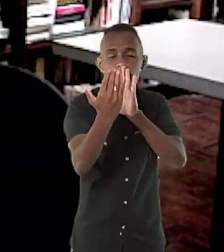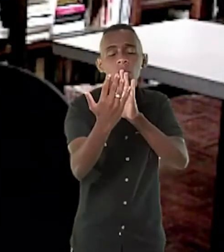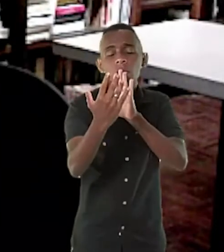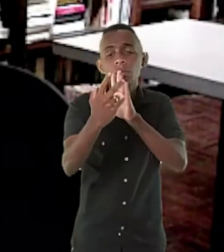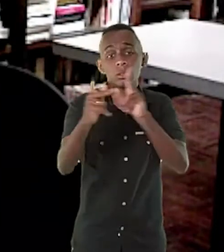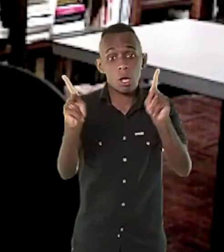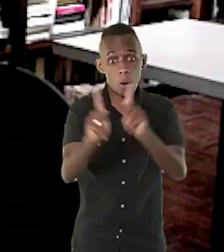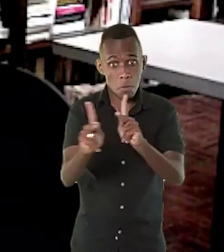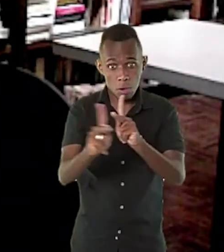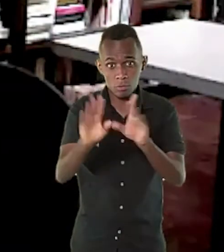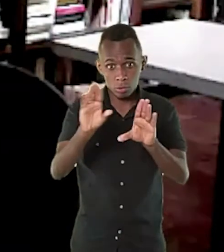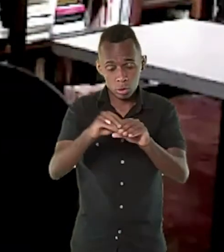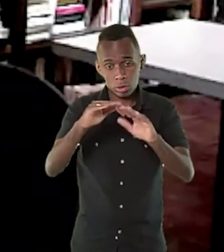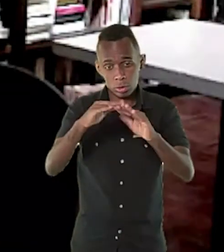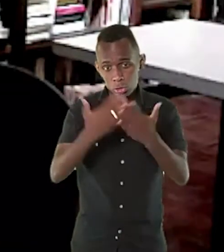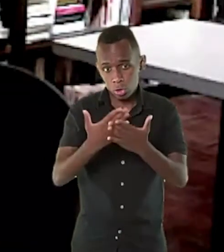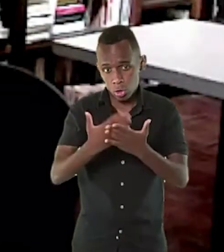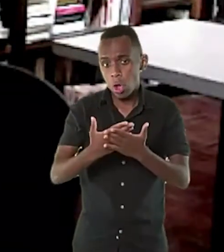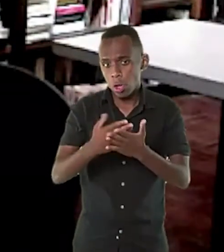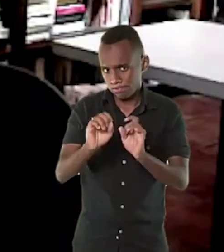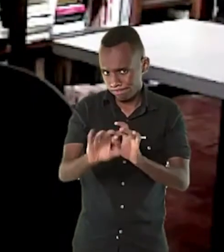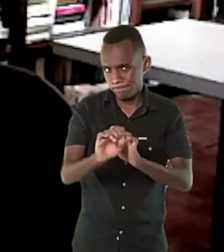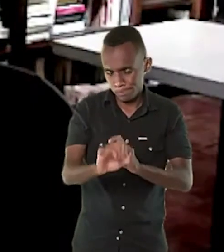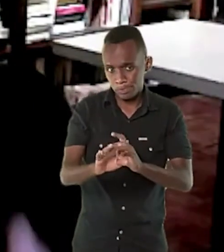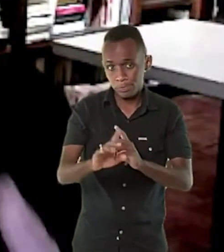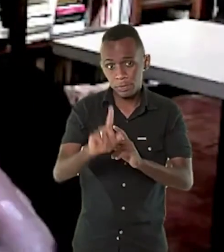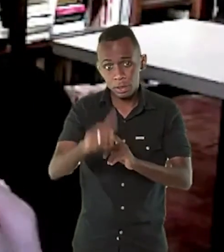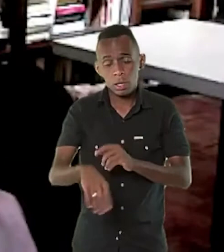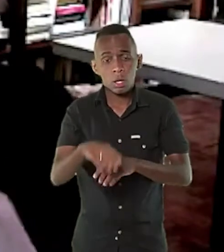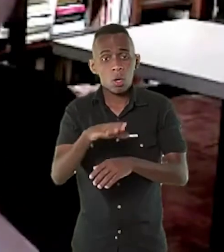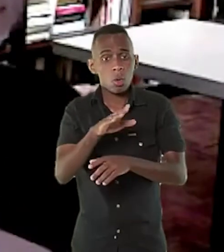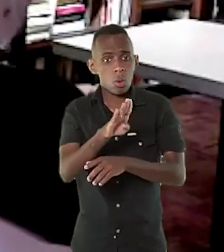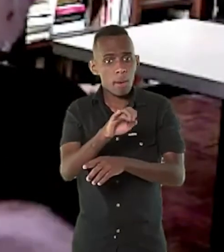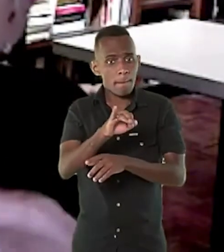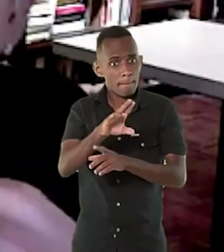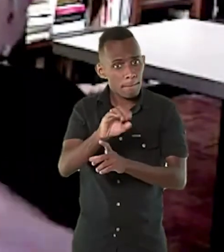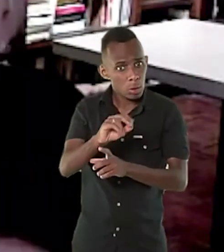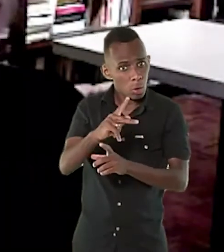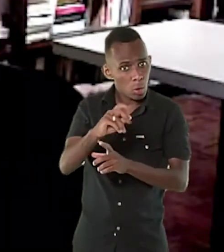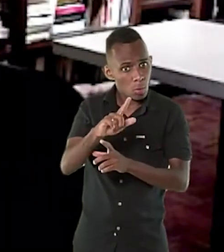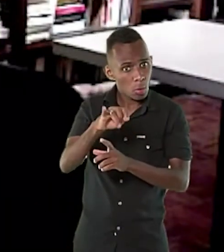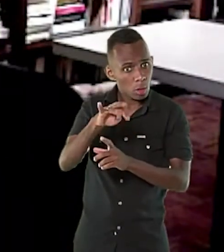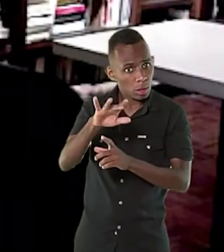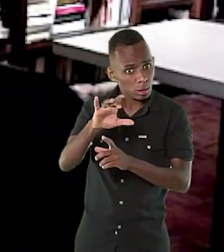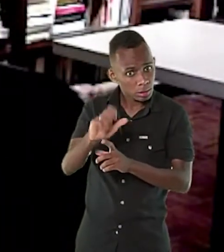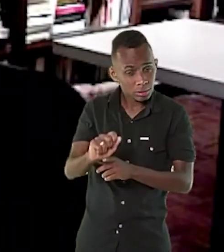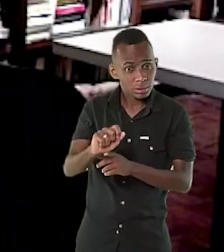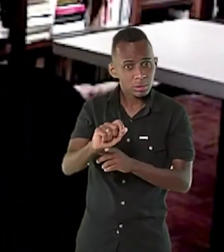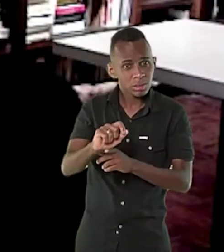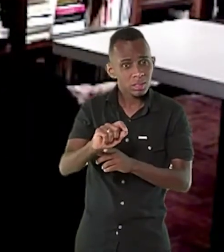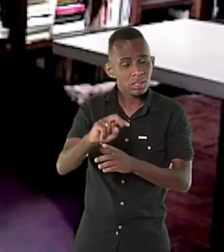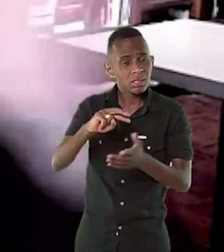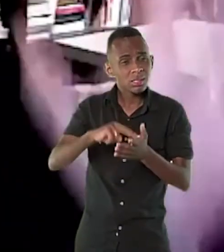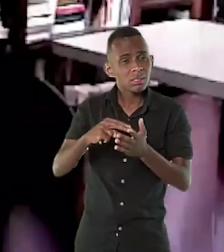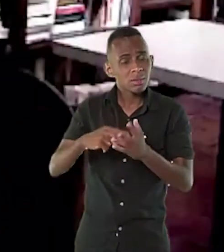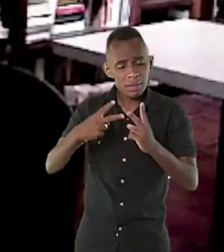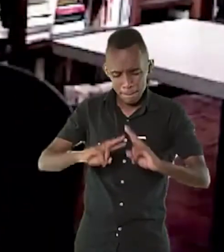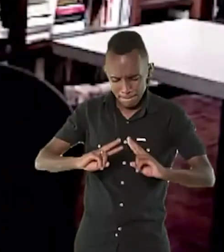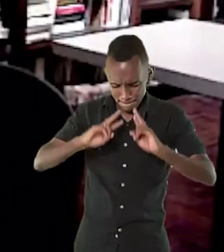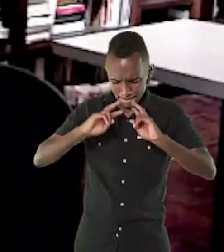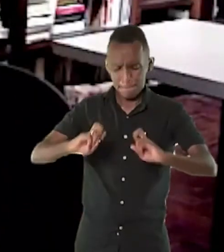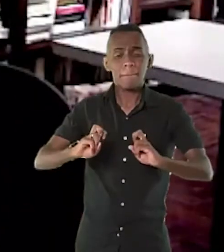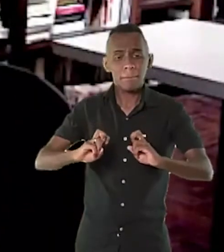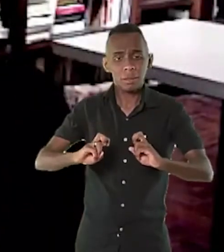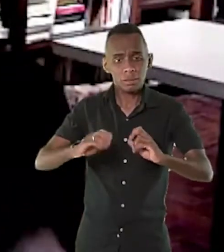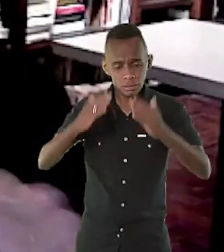uma biopolítica que nos controla a partir da nossa fisiologia. Eu sei